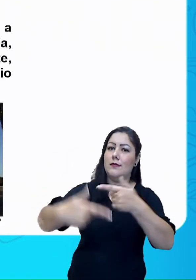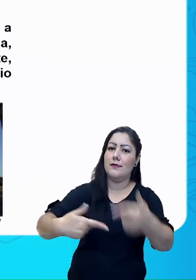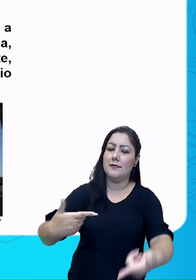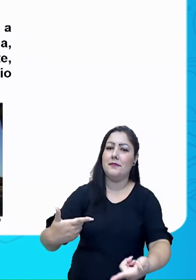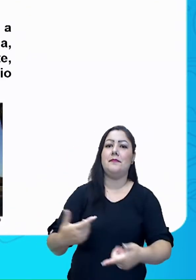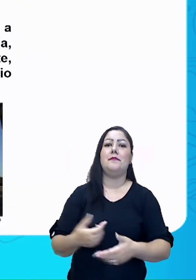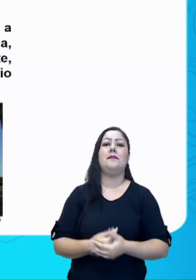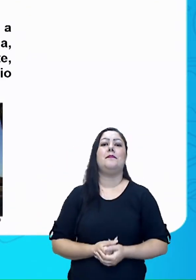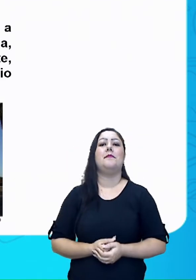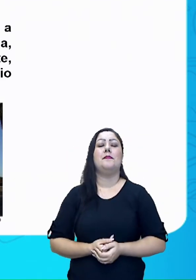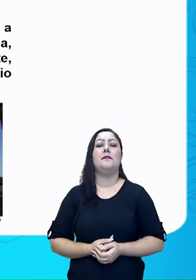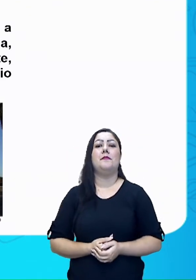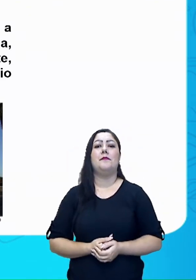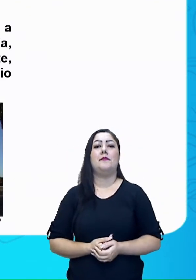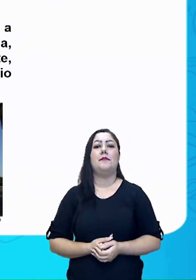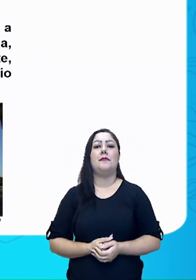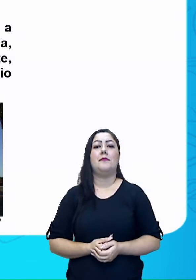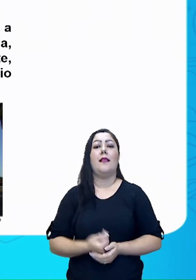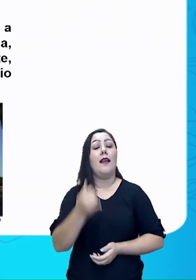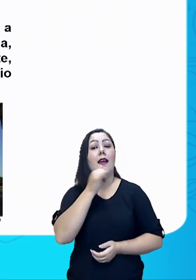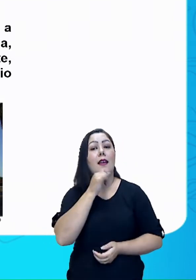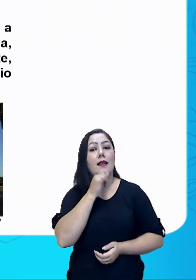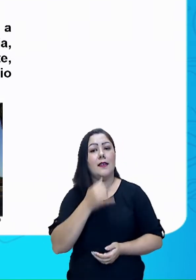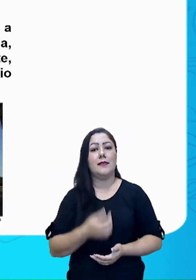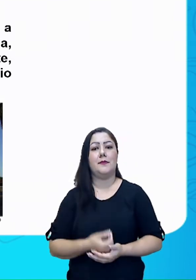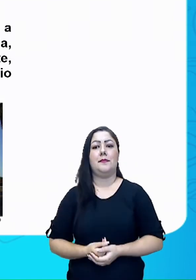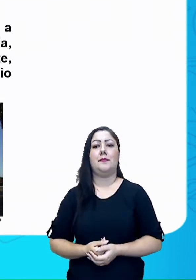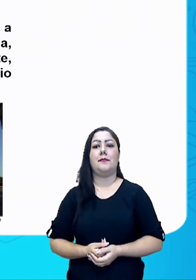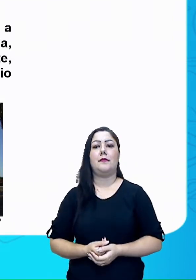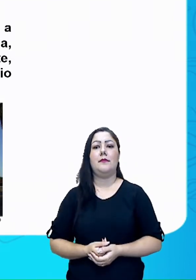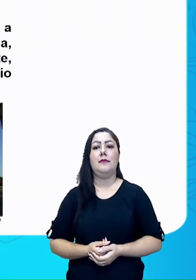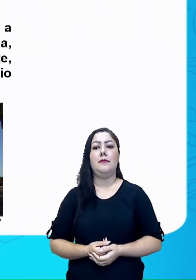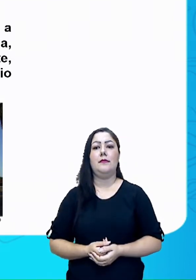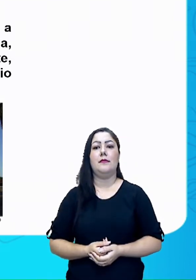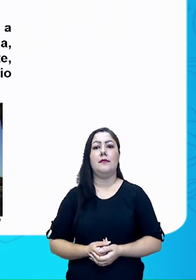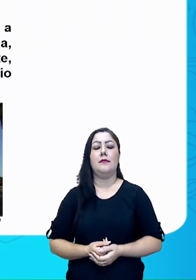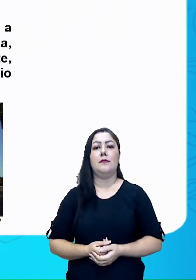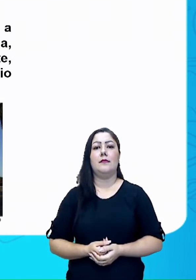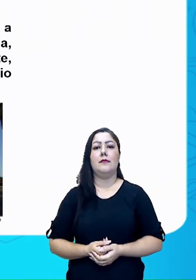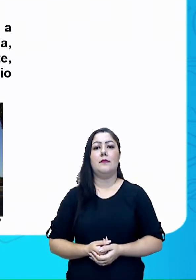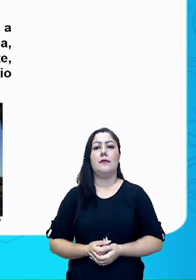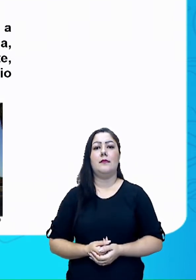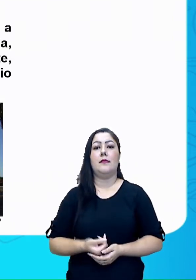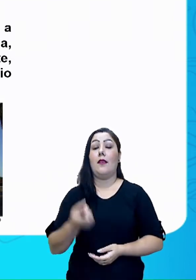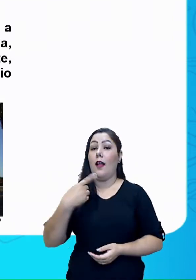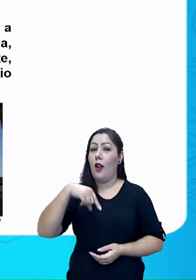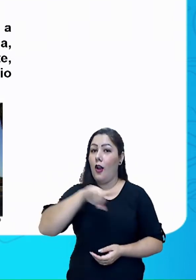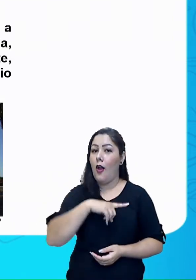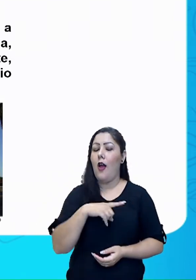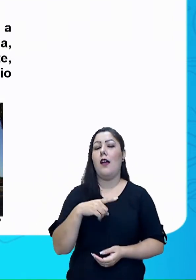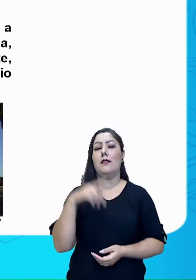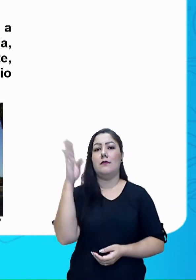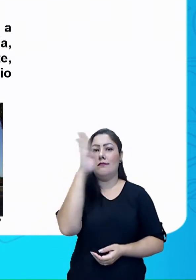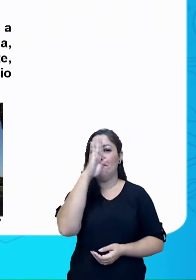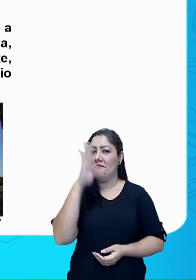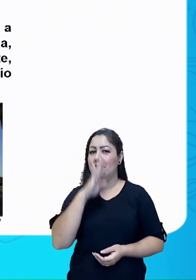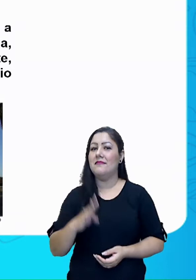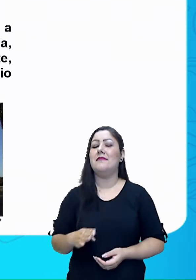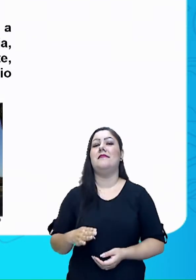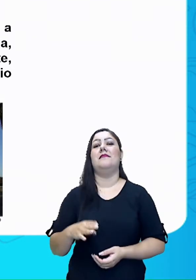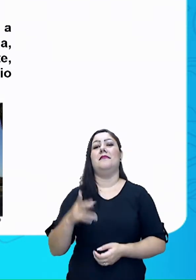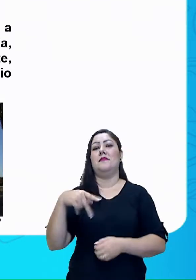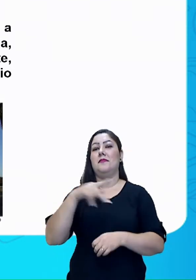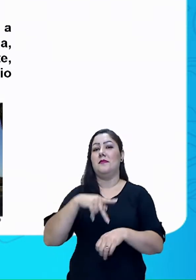outra. Vou dar um exemplo para vocês aqui agora de algo que nós, brasileiros, temos